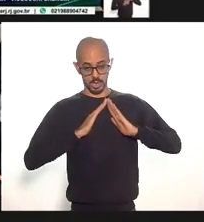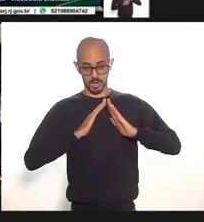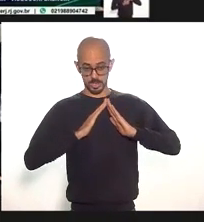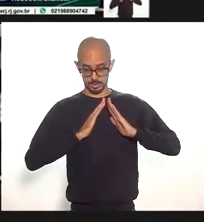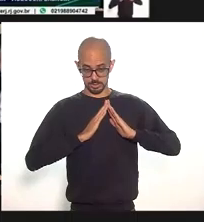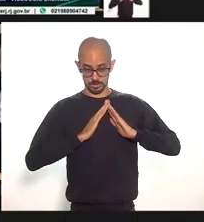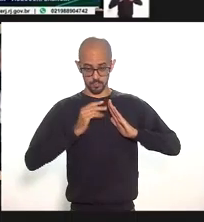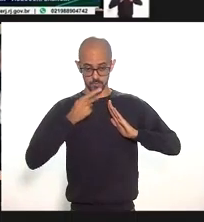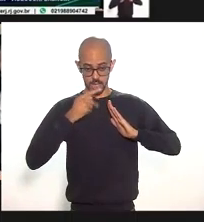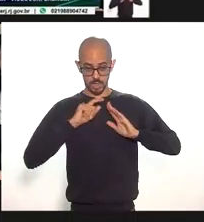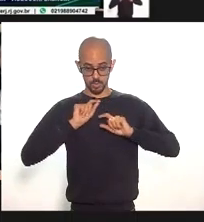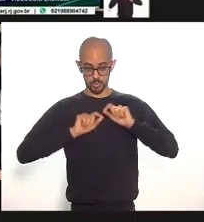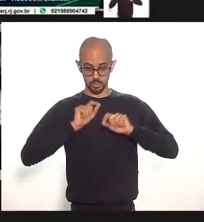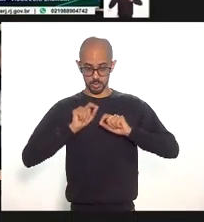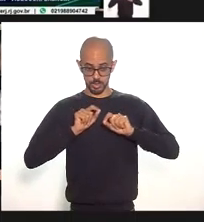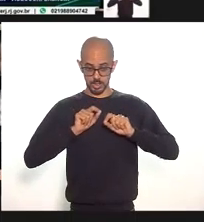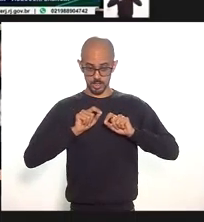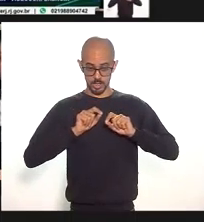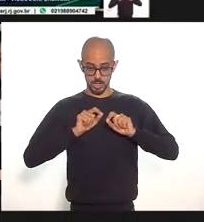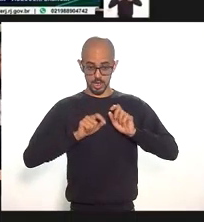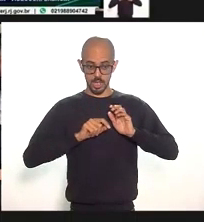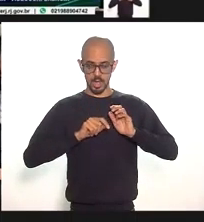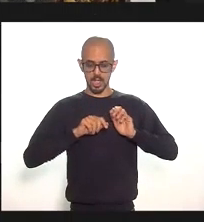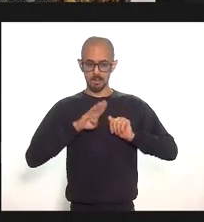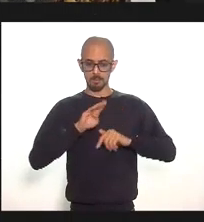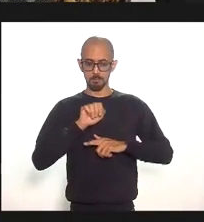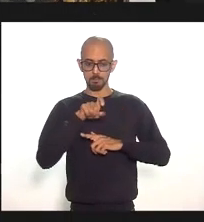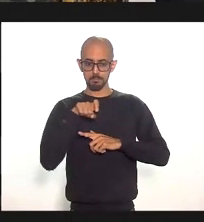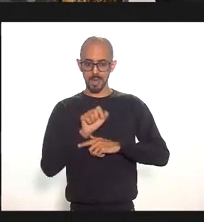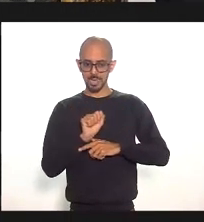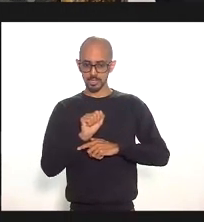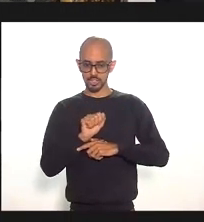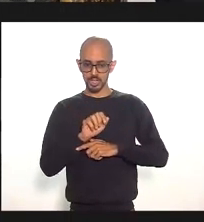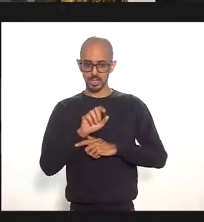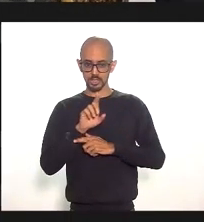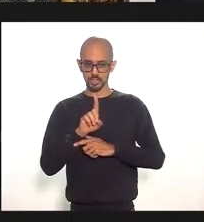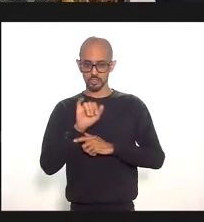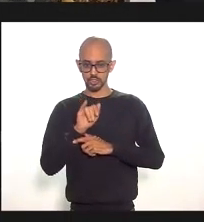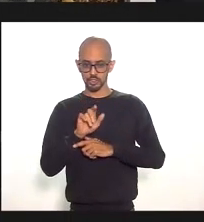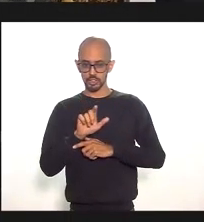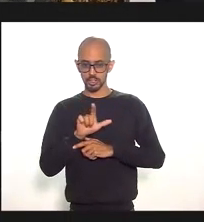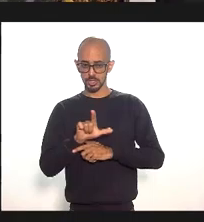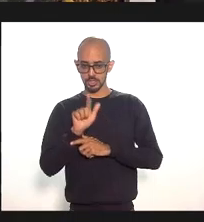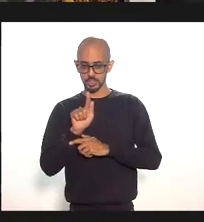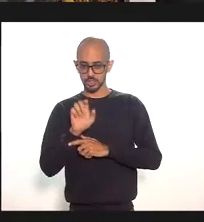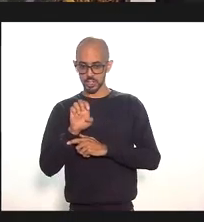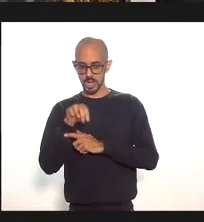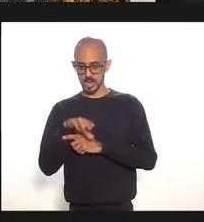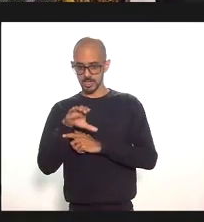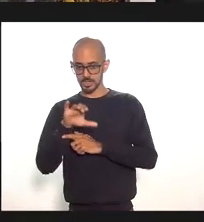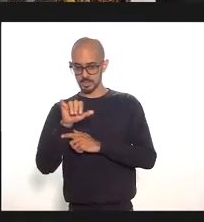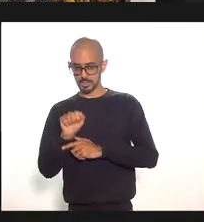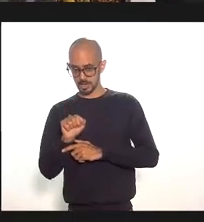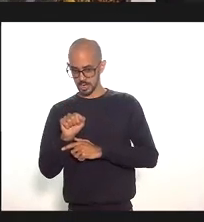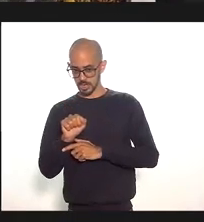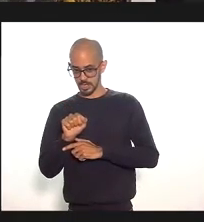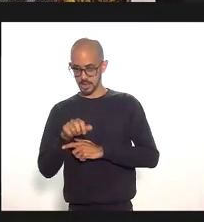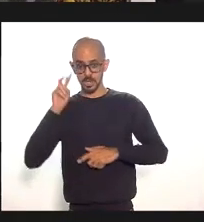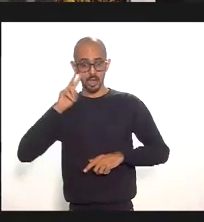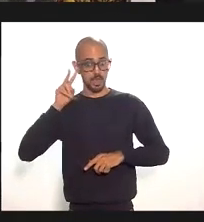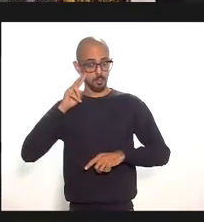prevê a baixa em diligência. A baixa em diligência, como bem lembrou a deputada Marta Rocha e antes o deputado